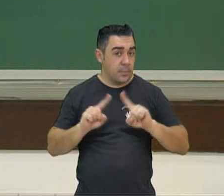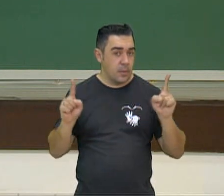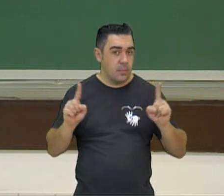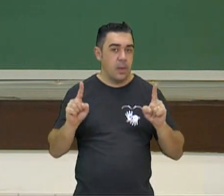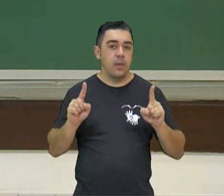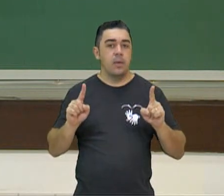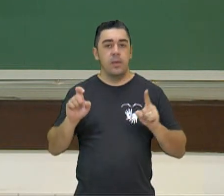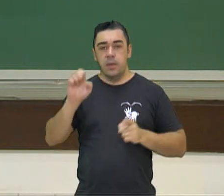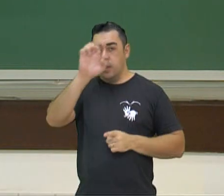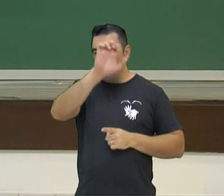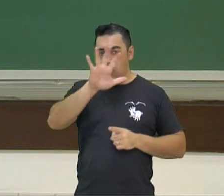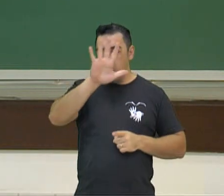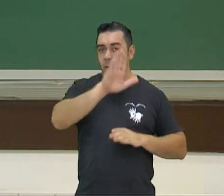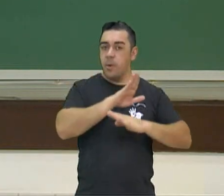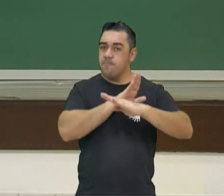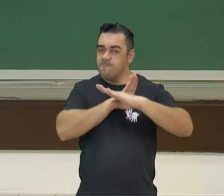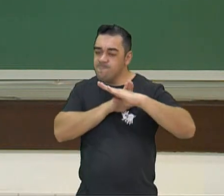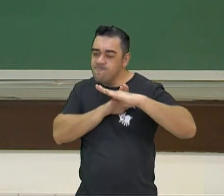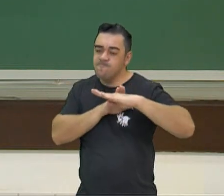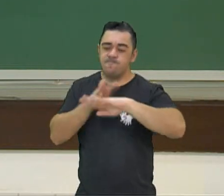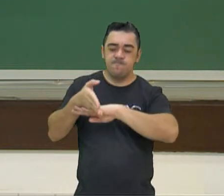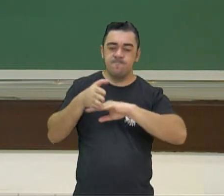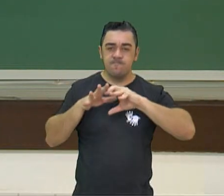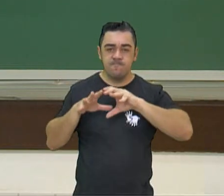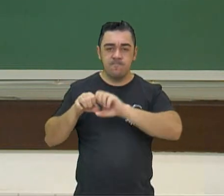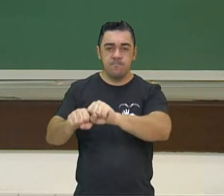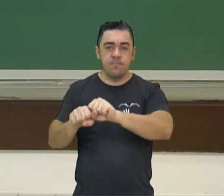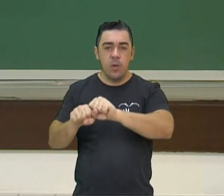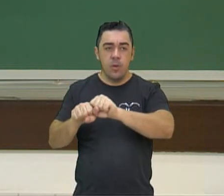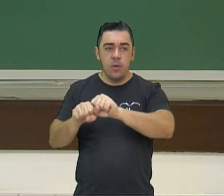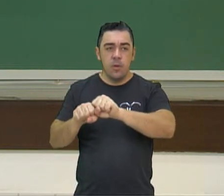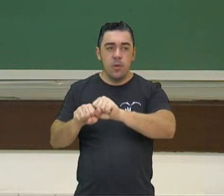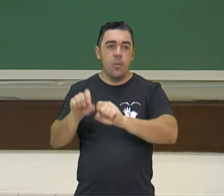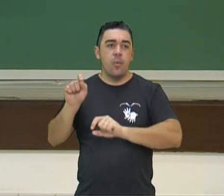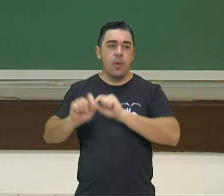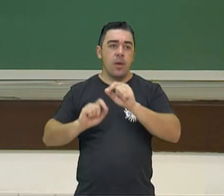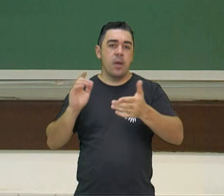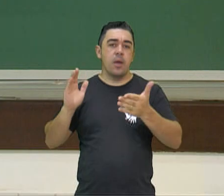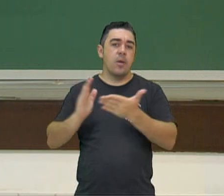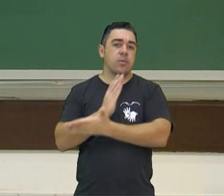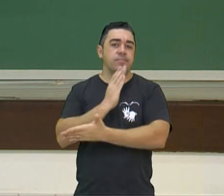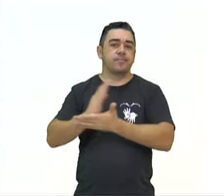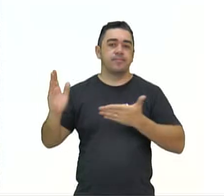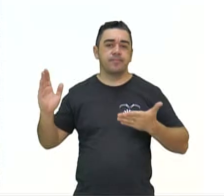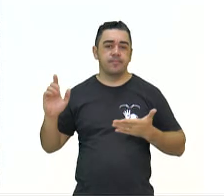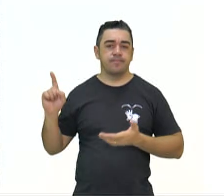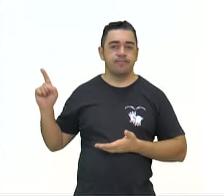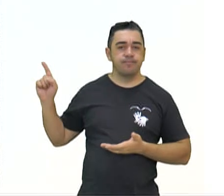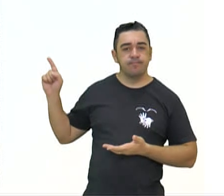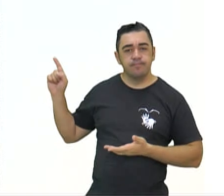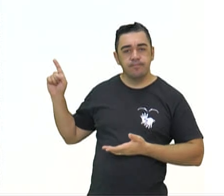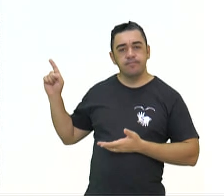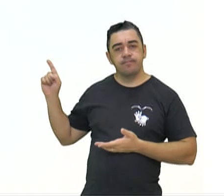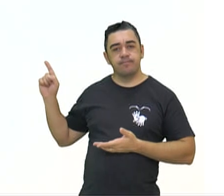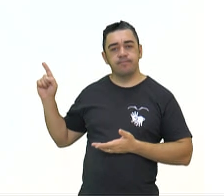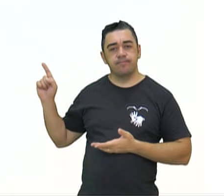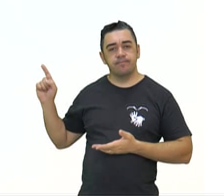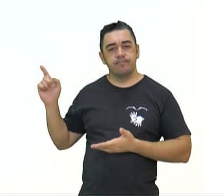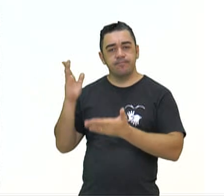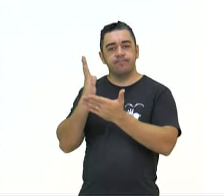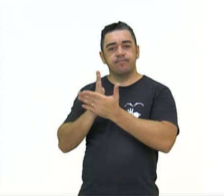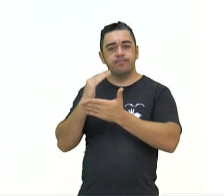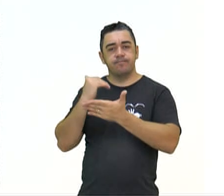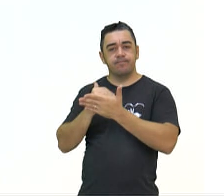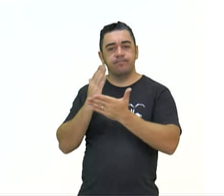com sua visão de mundo, com sua cultura, chegam na África, ela é redividida.